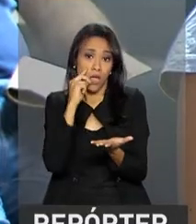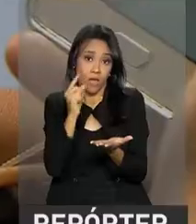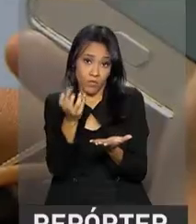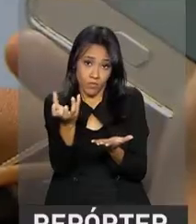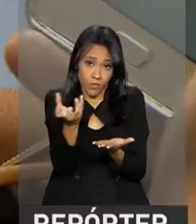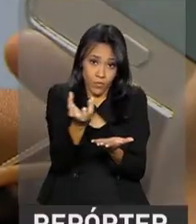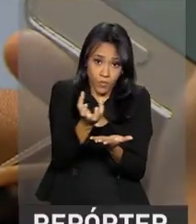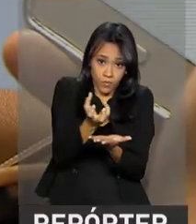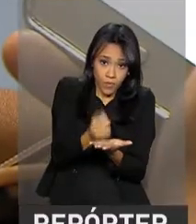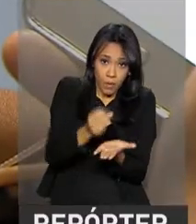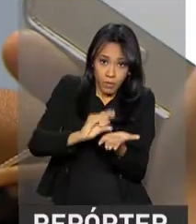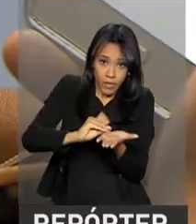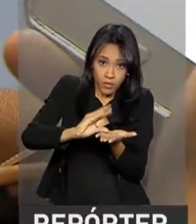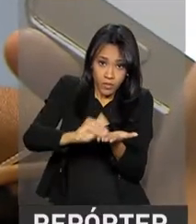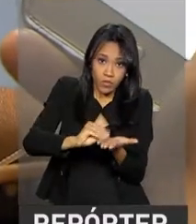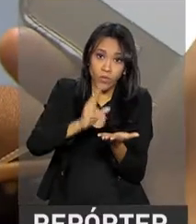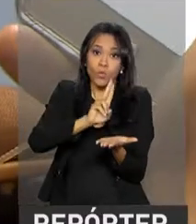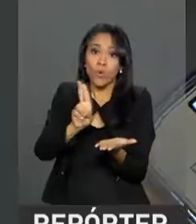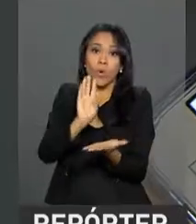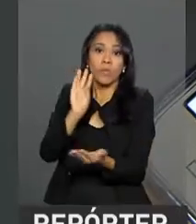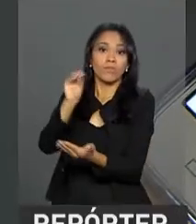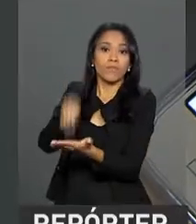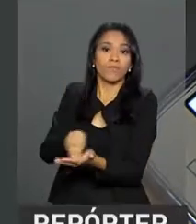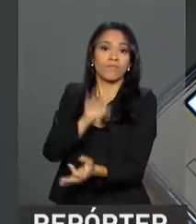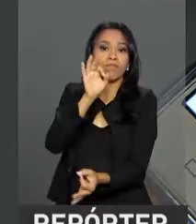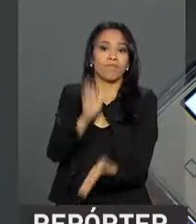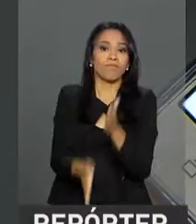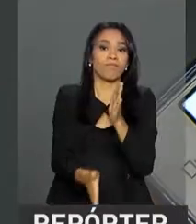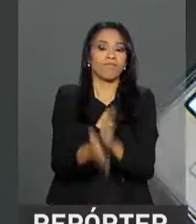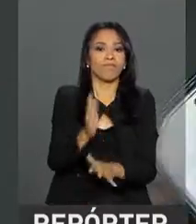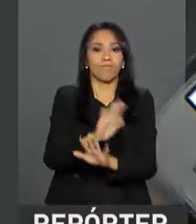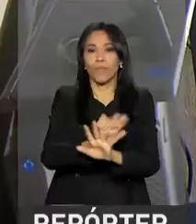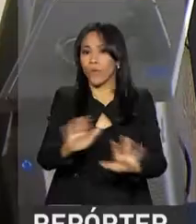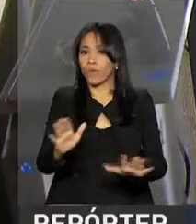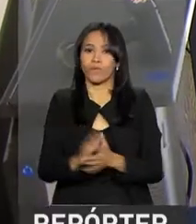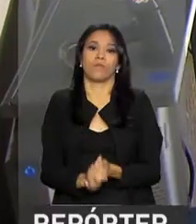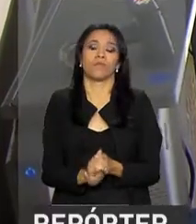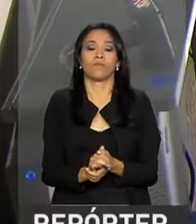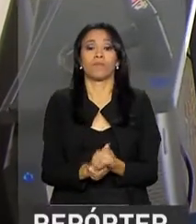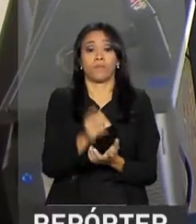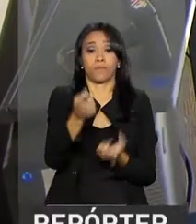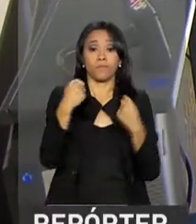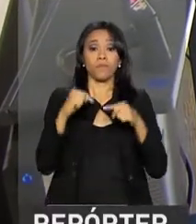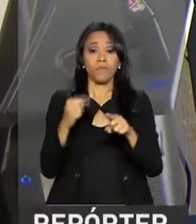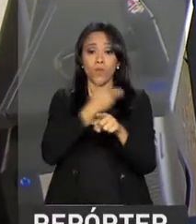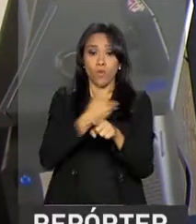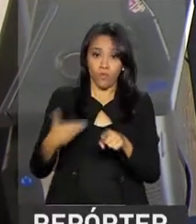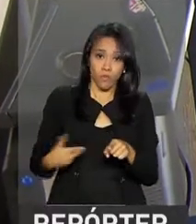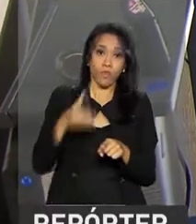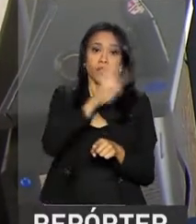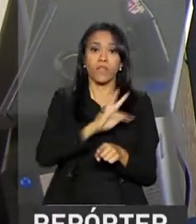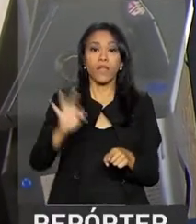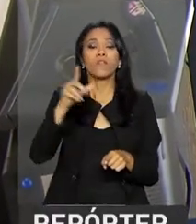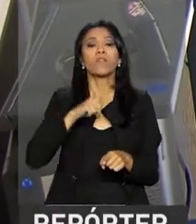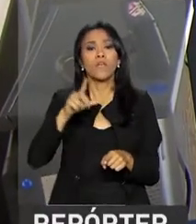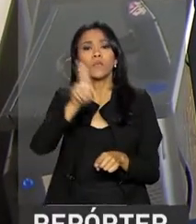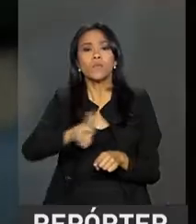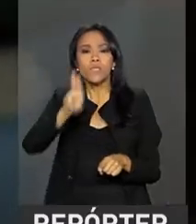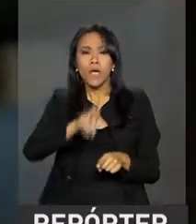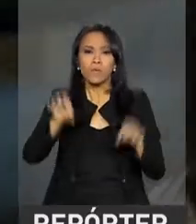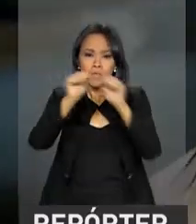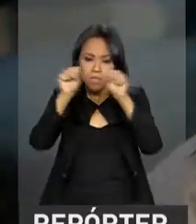trabalhador fazer o cadastro e pronto você já está conectado o governo federal tem investido na informatização dos sistemas